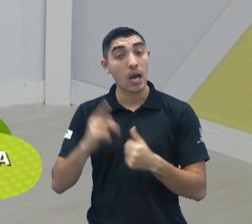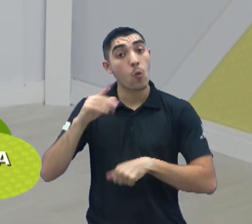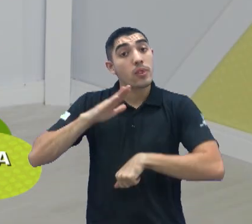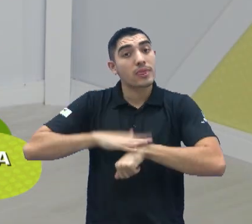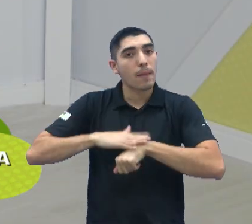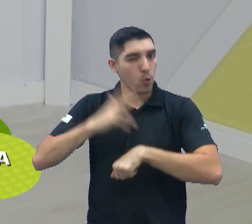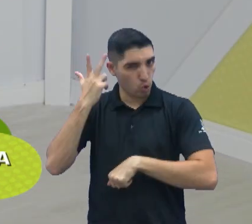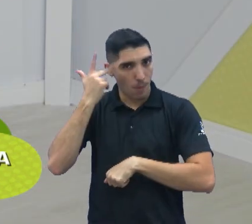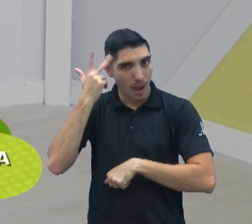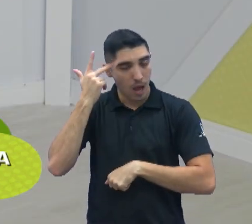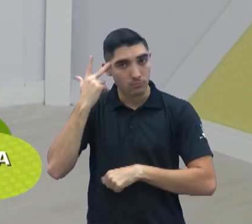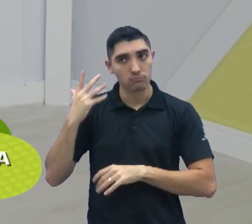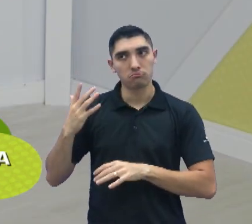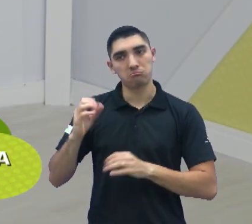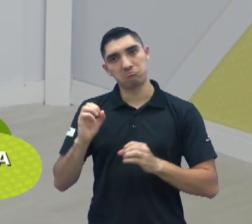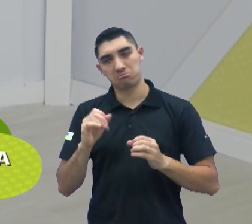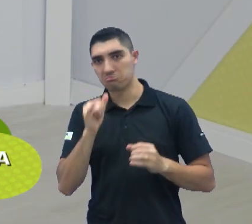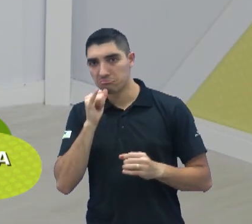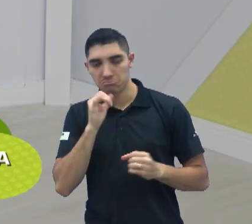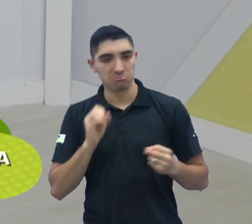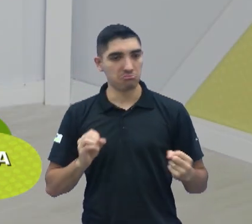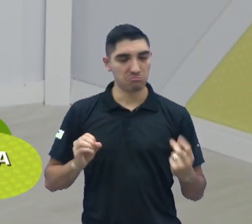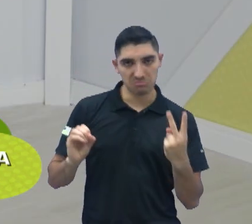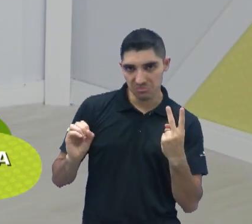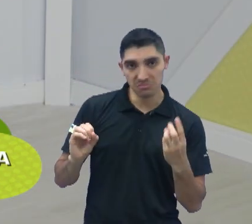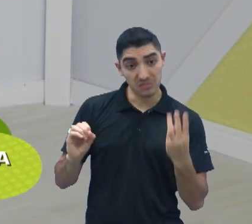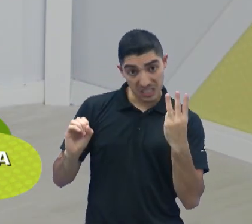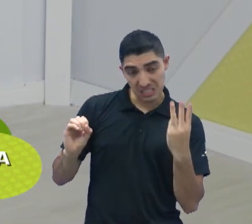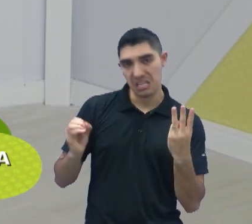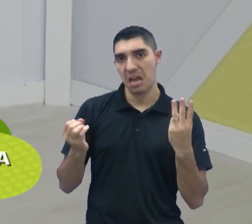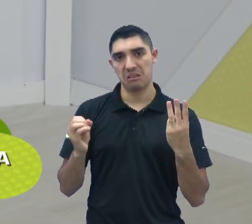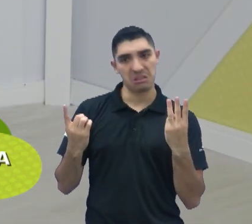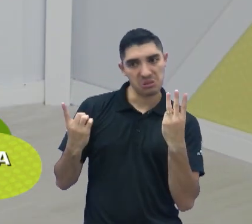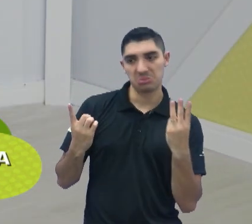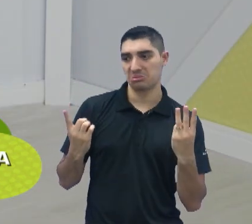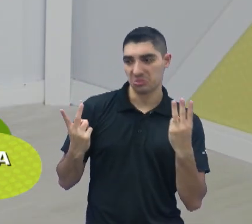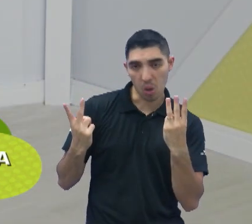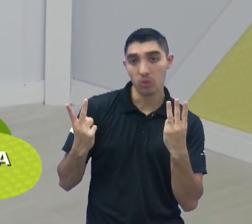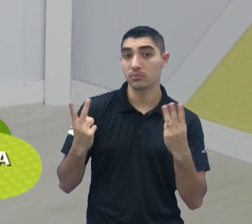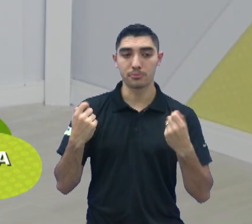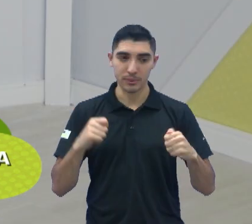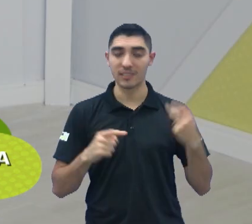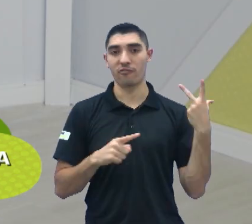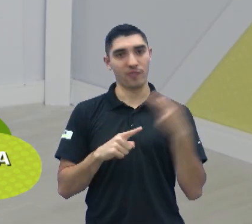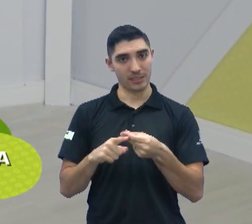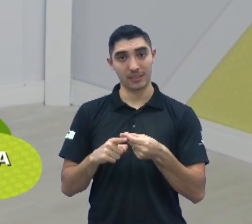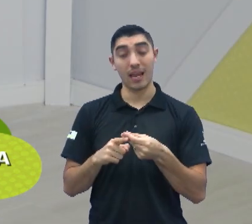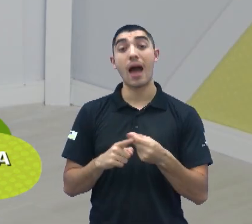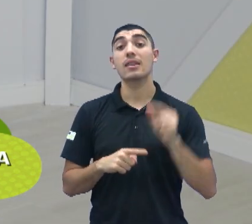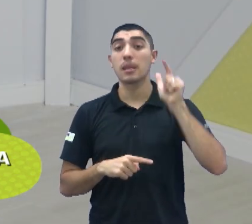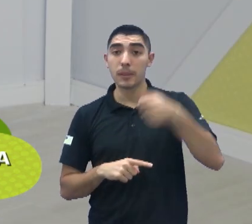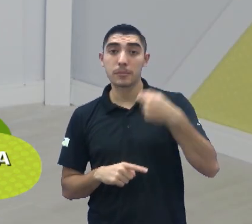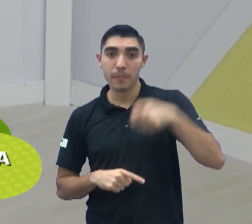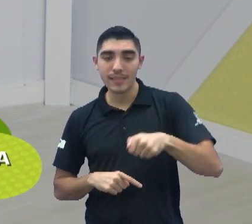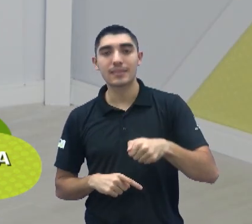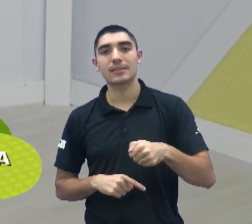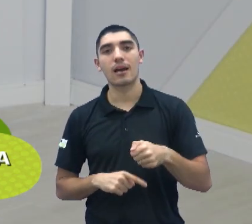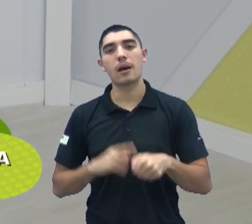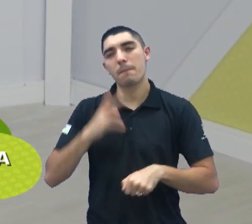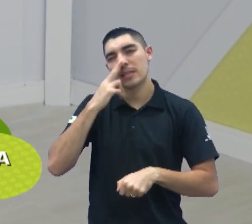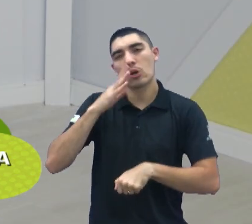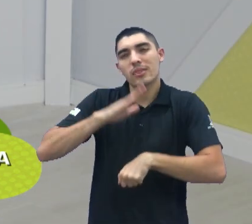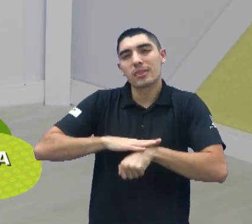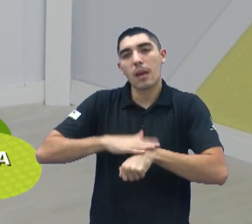chamam, 3-0, 3-1, 3-2, não importa, precisa vencer. E aí vai ocasionar o Golden Set, que é um set a mais no final